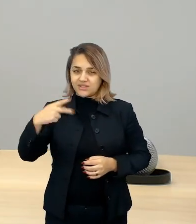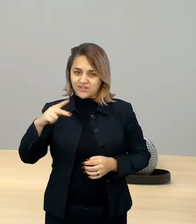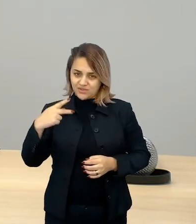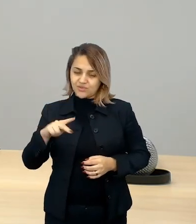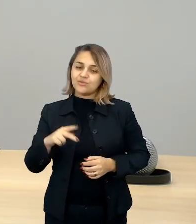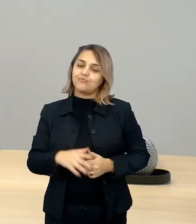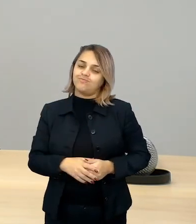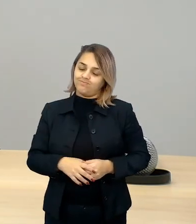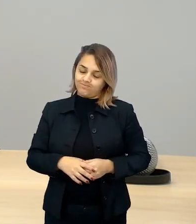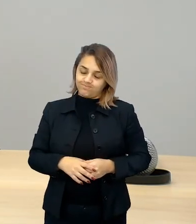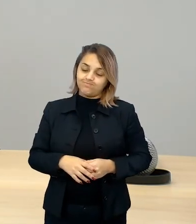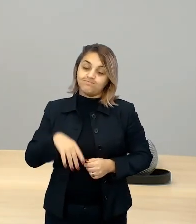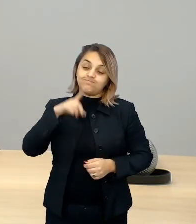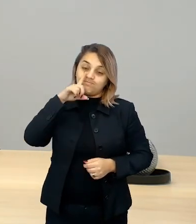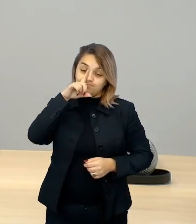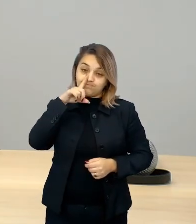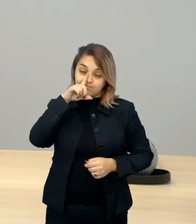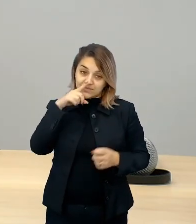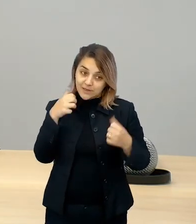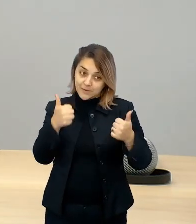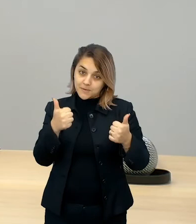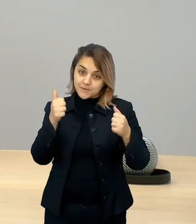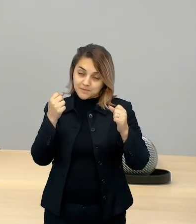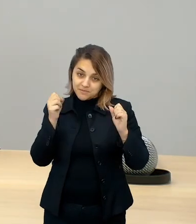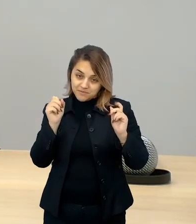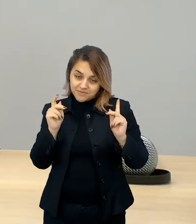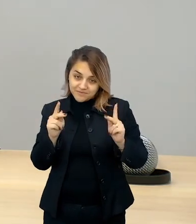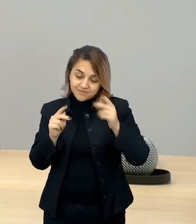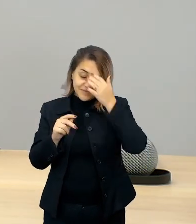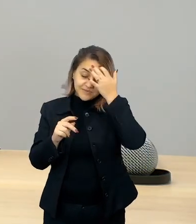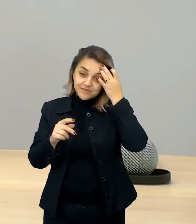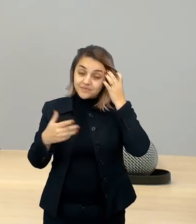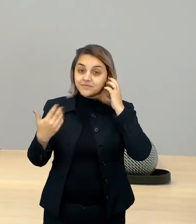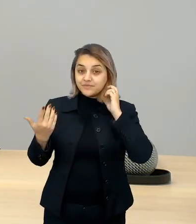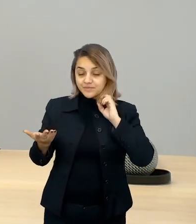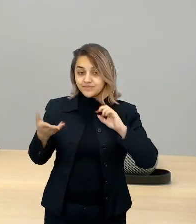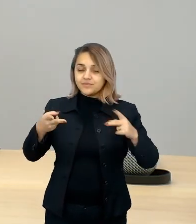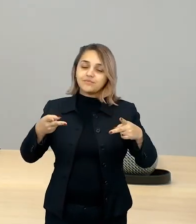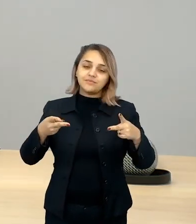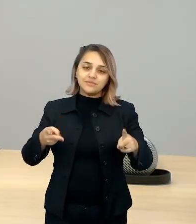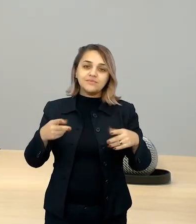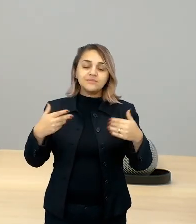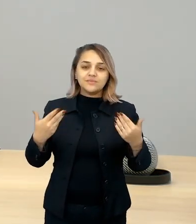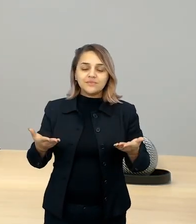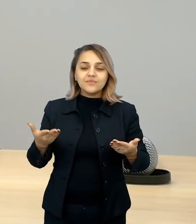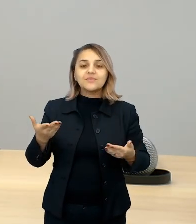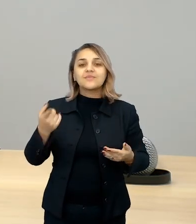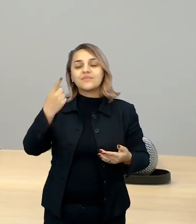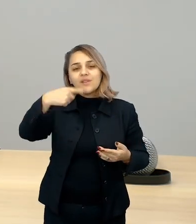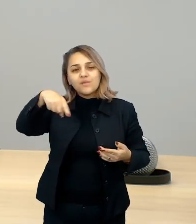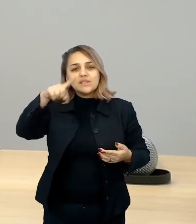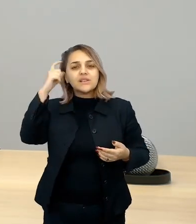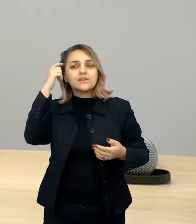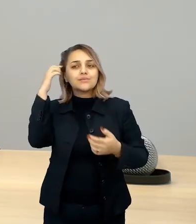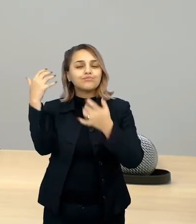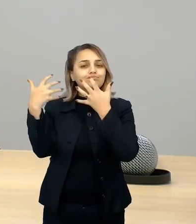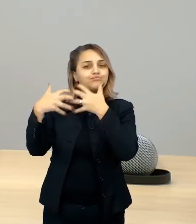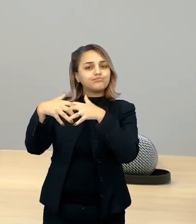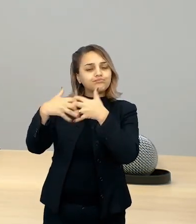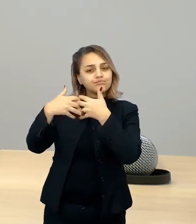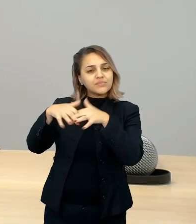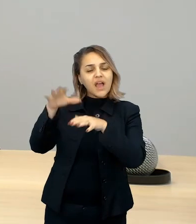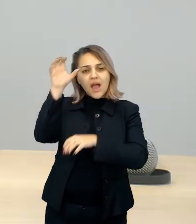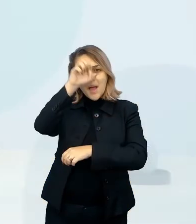muito grande. Tudo bem? Pessoal, continuando aqui, queria que vocês fizessem uma reflexão do que